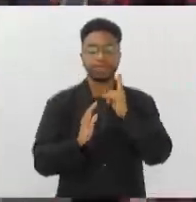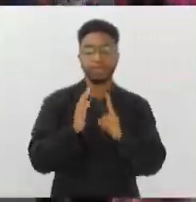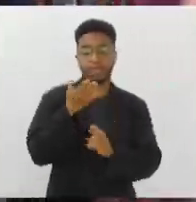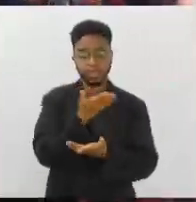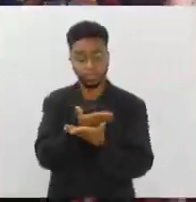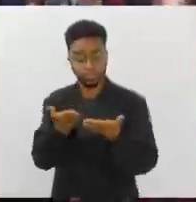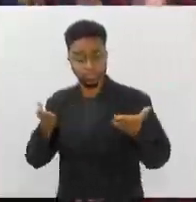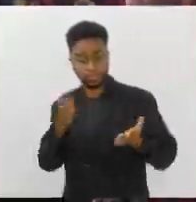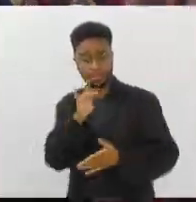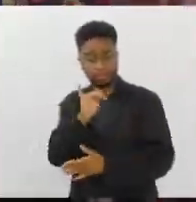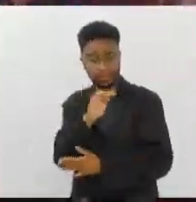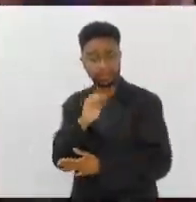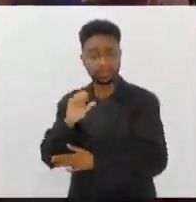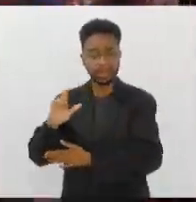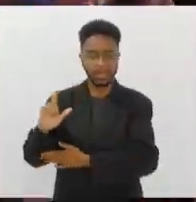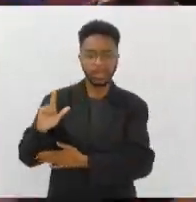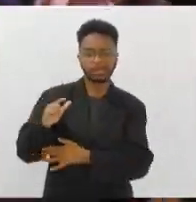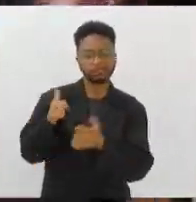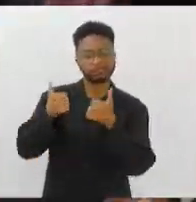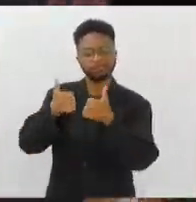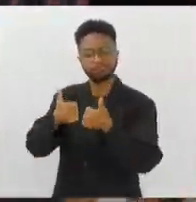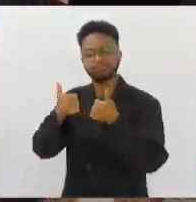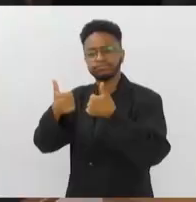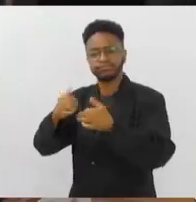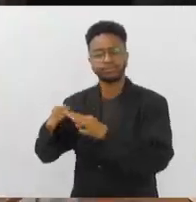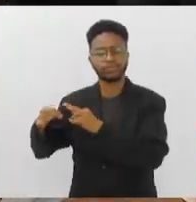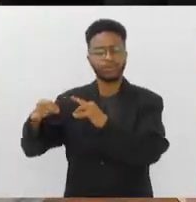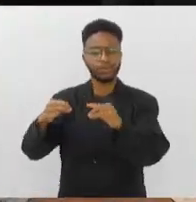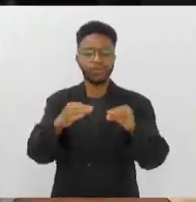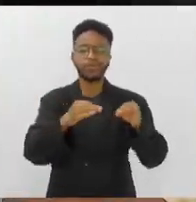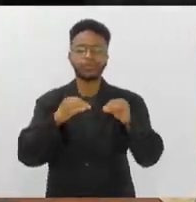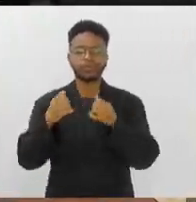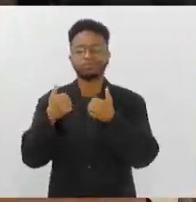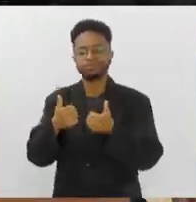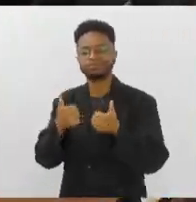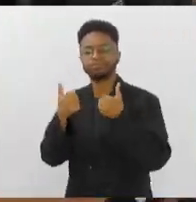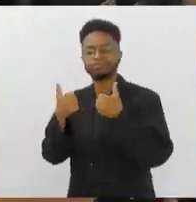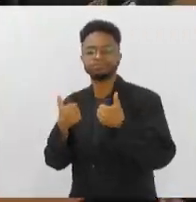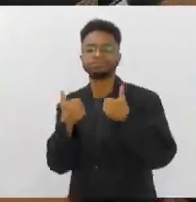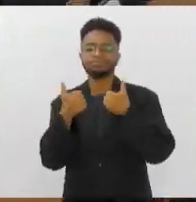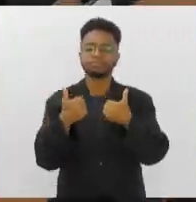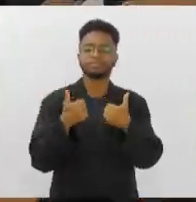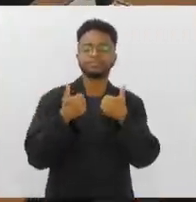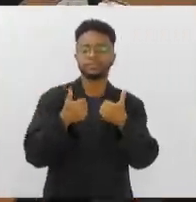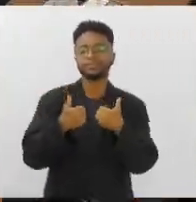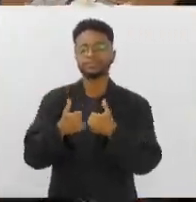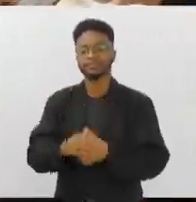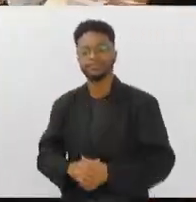Piné, tá todo mundo legal.